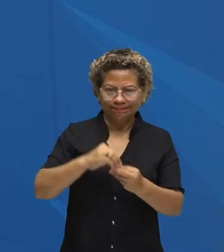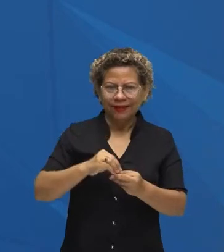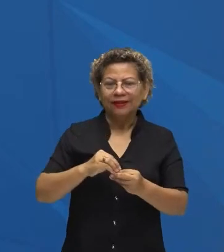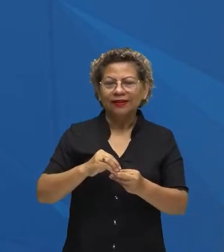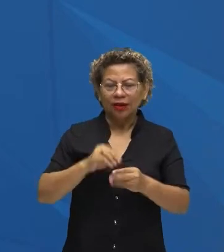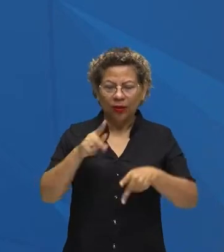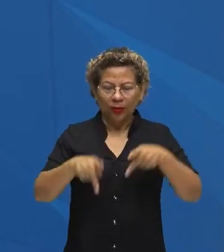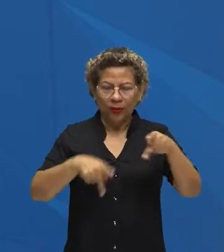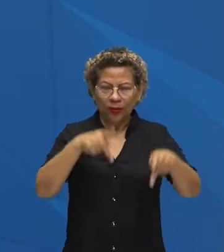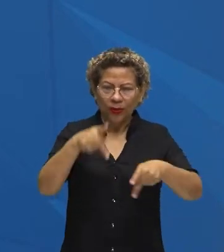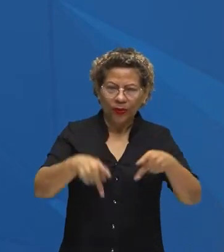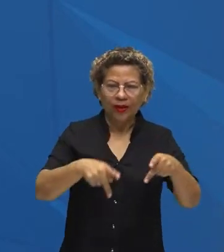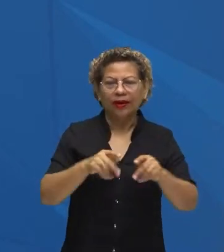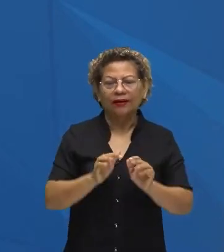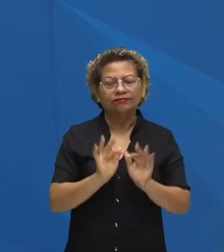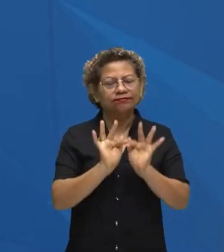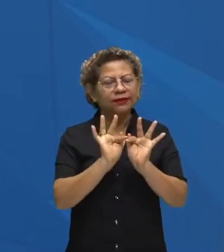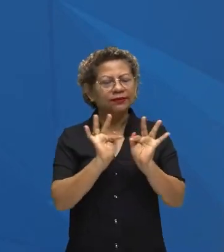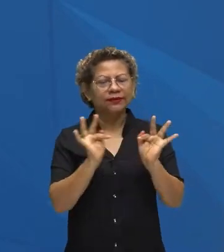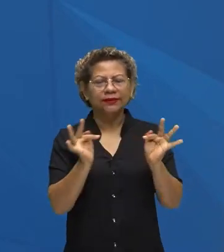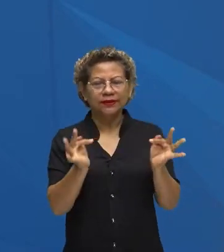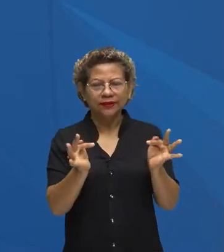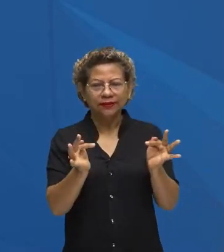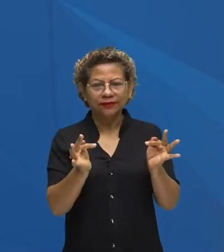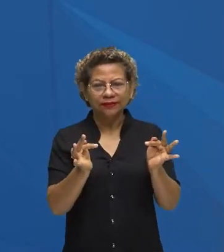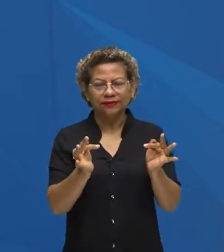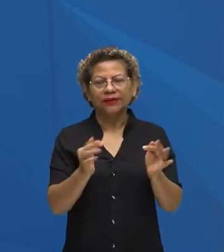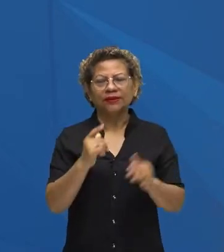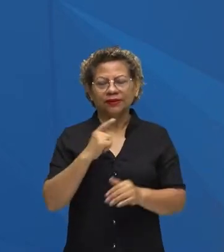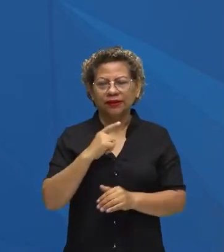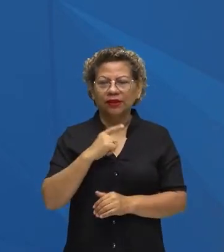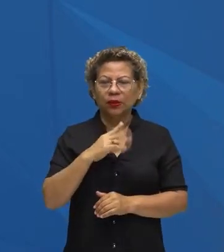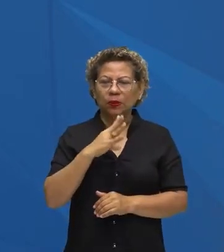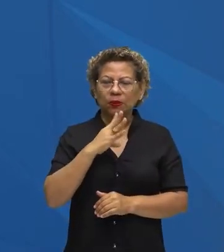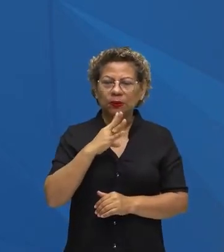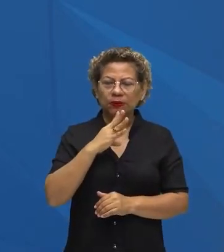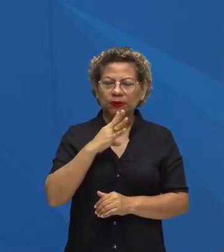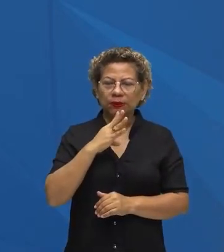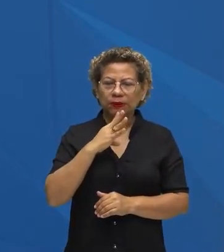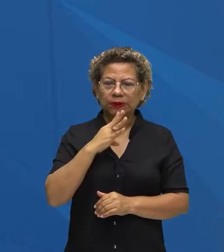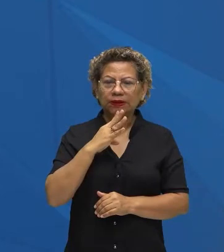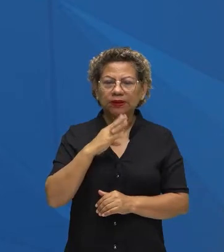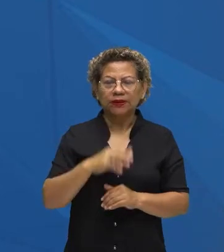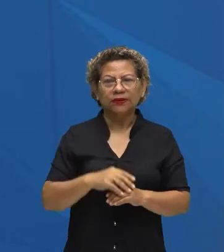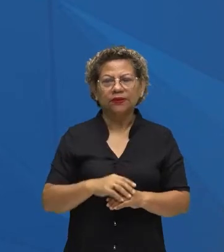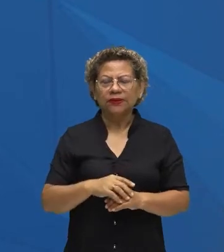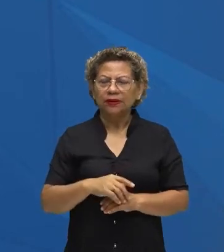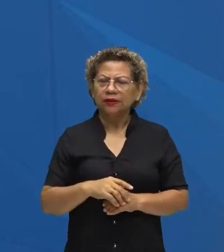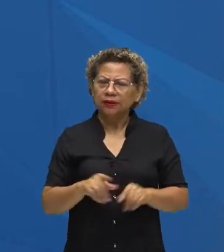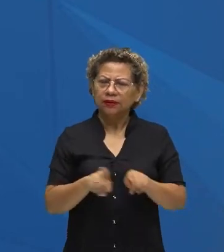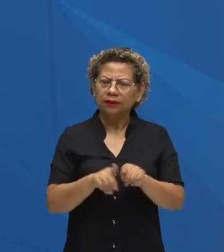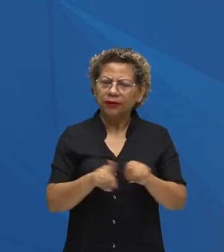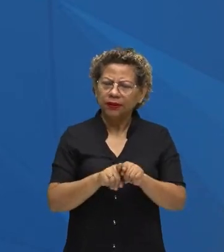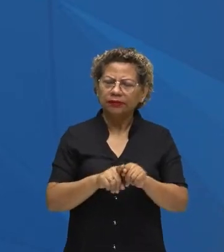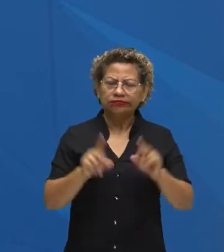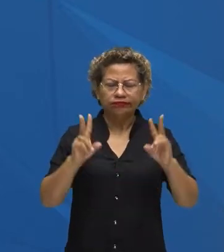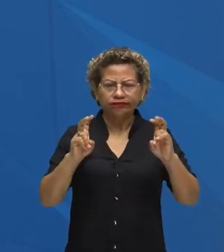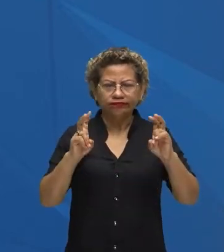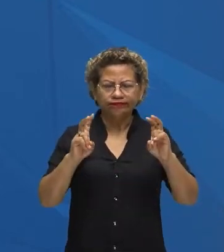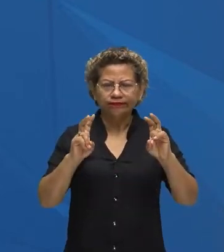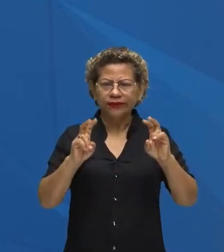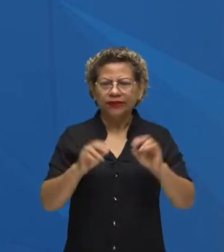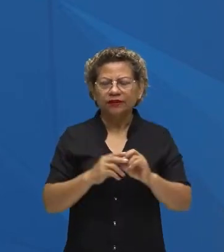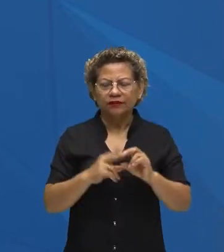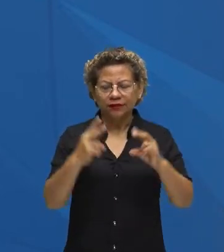sabe que alguns trazem, né, um conhecimento, uma sabedoria, né, um contexto aí que nos faz